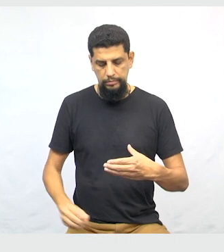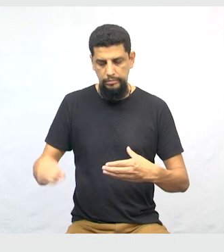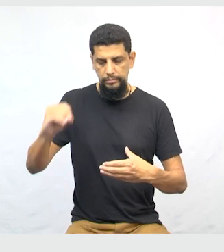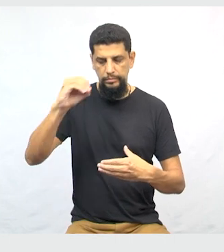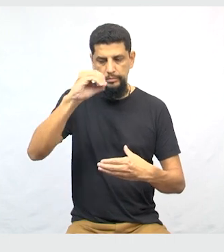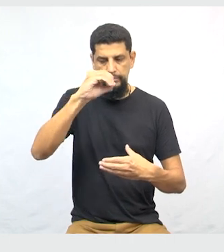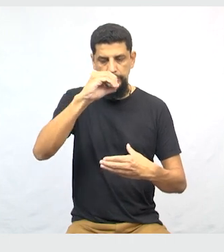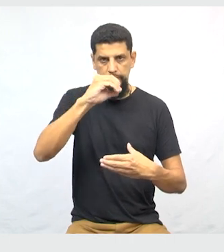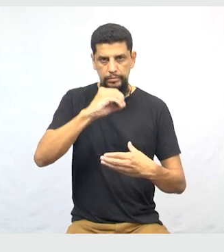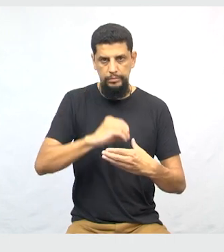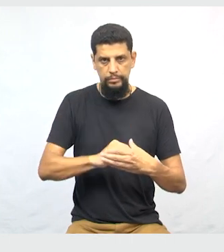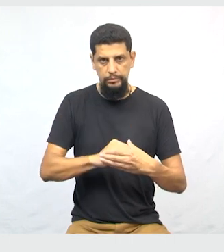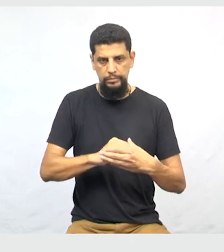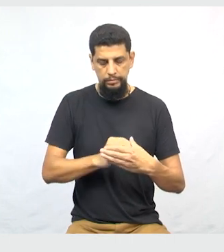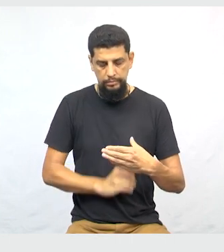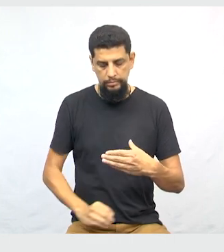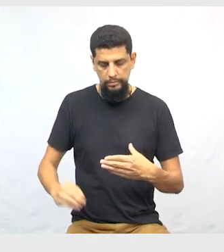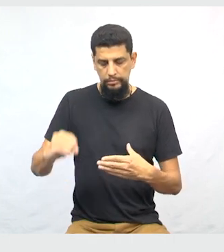Uma.